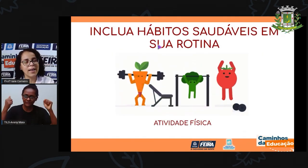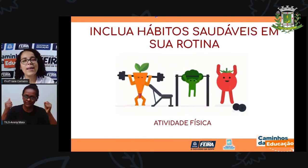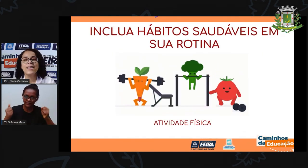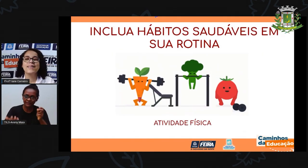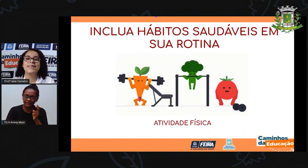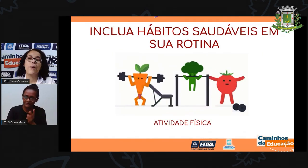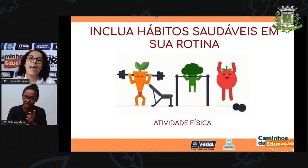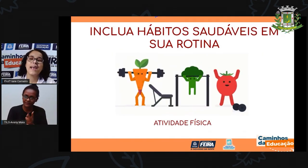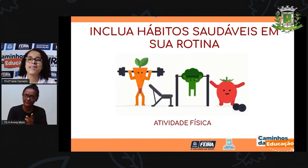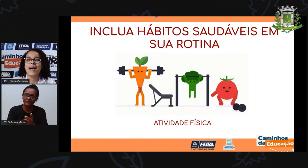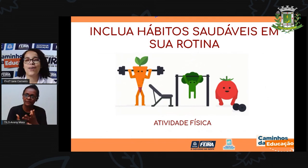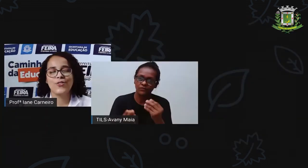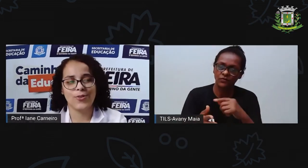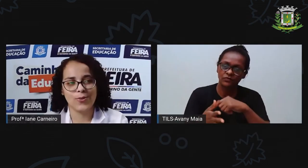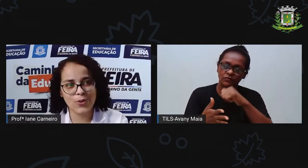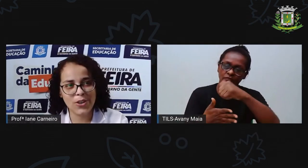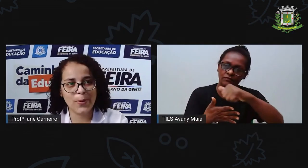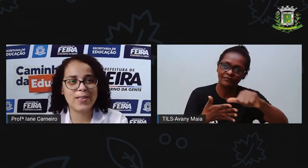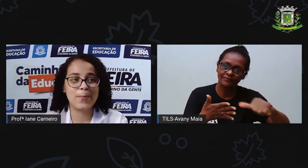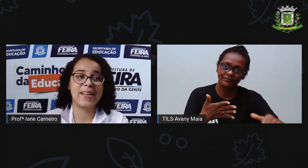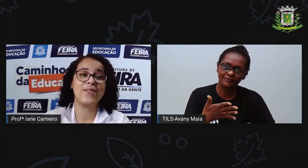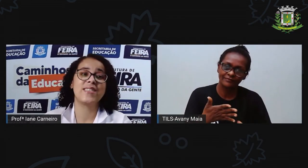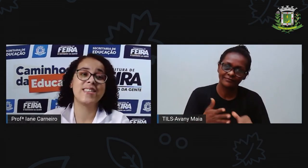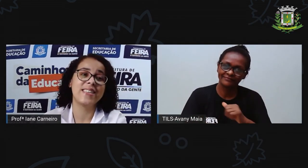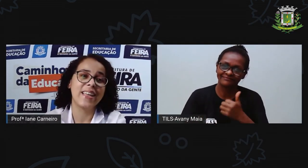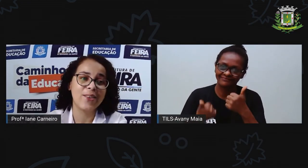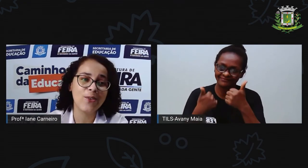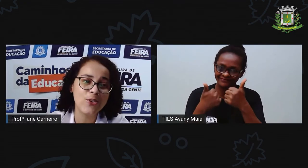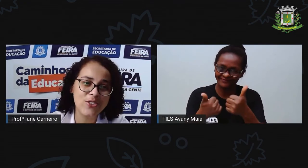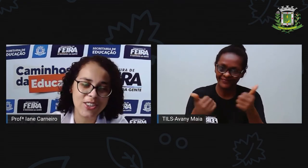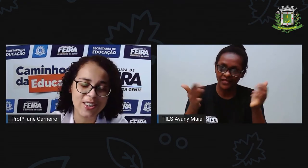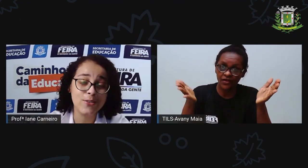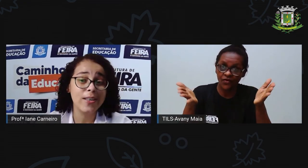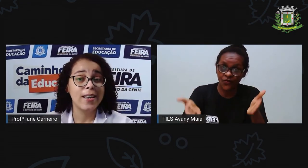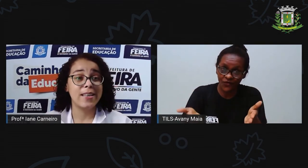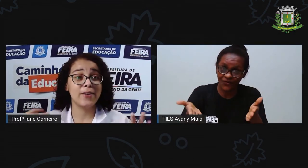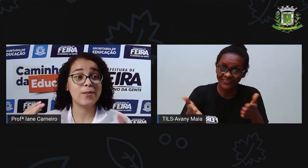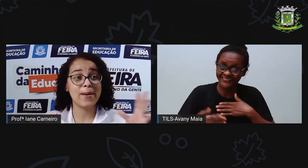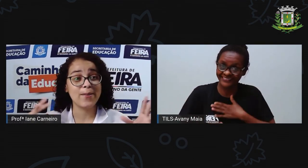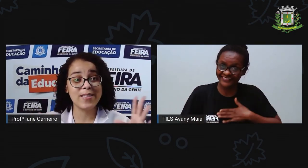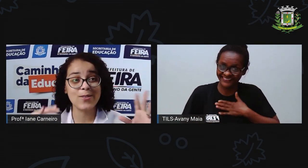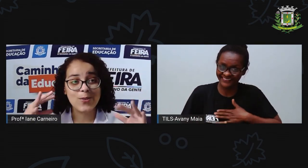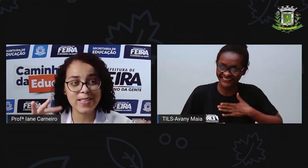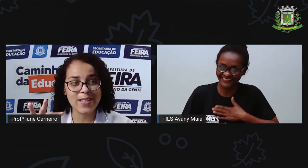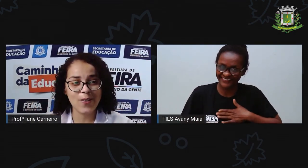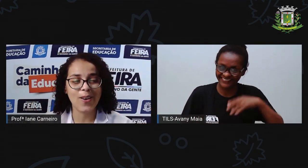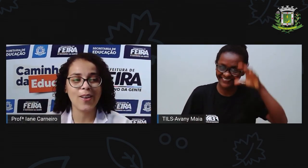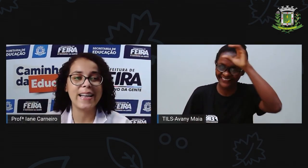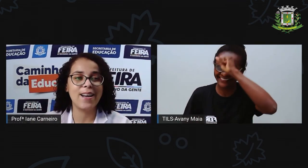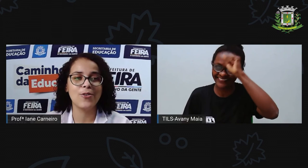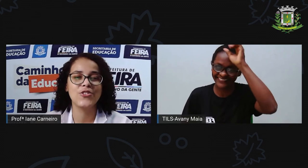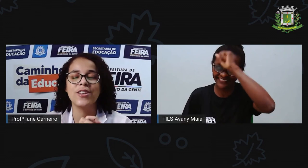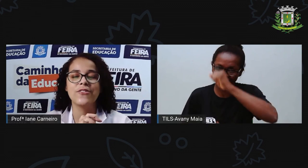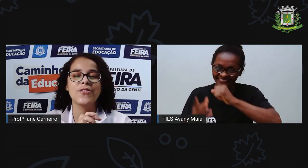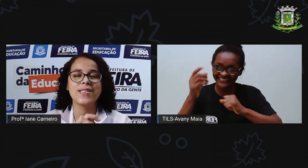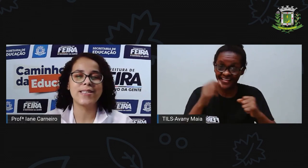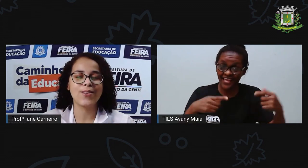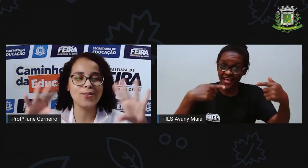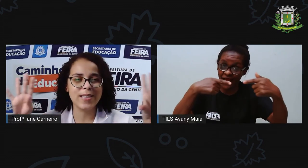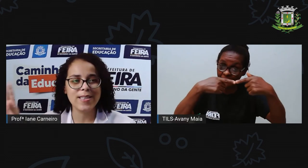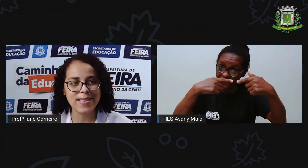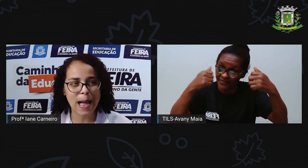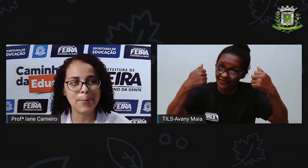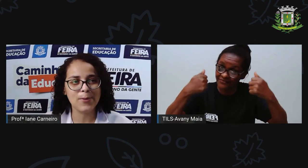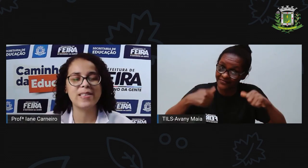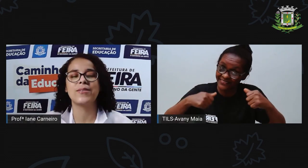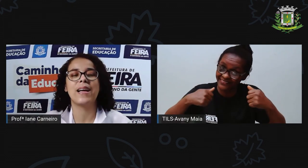física, né? Então, é essa a aula de hoje. A Pró espera que vocês tenham curtido e eu espero que vocês consigam colocar aí na rotina de vocês